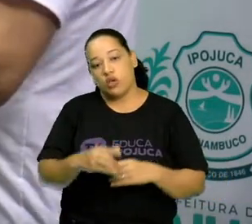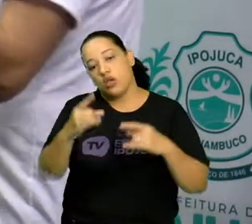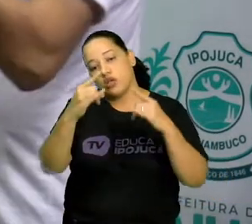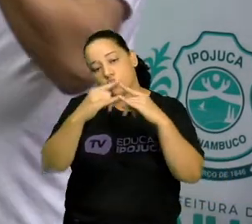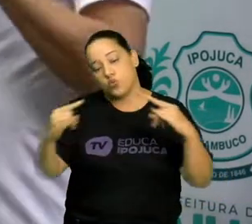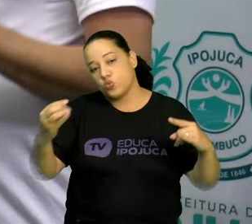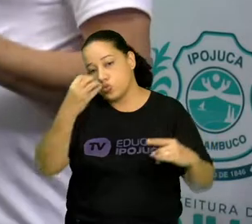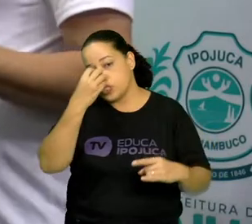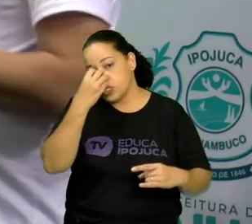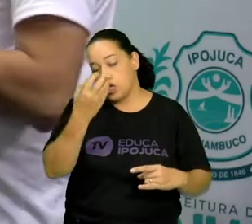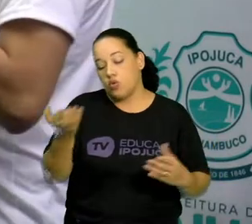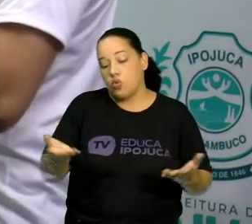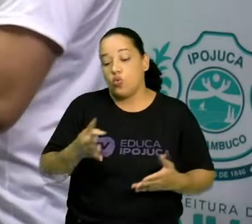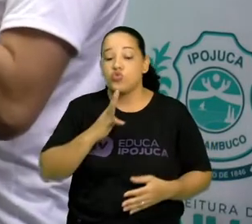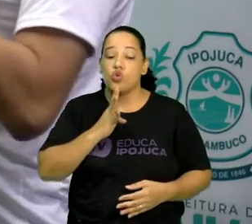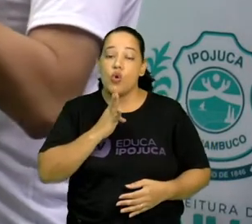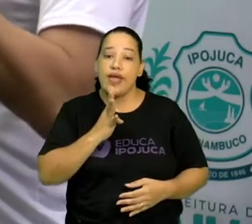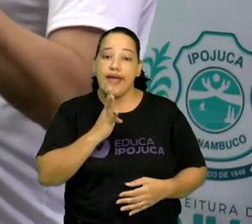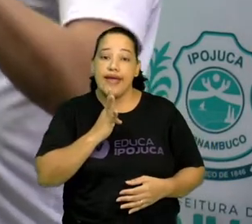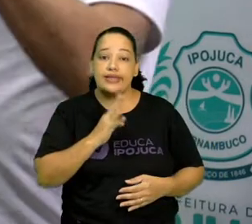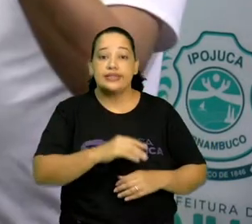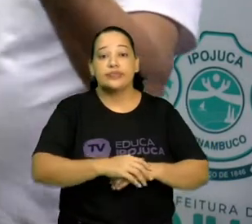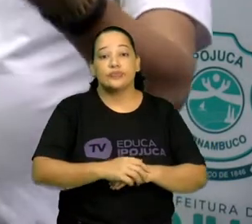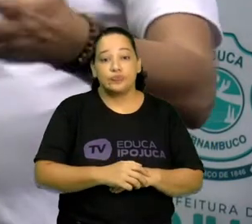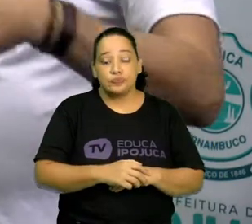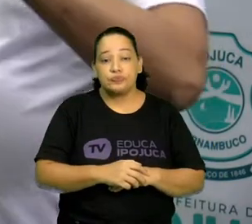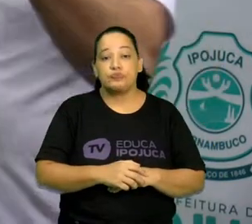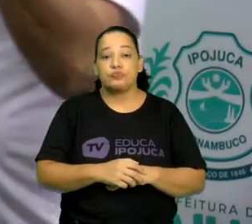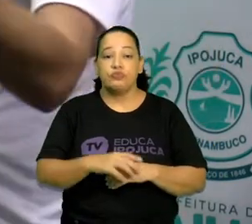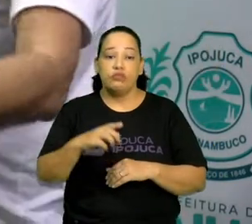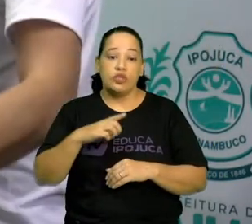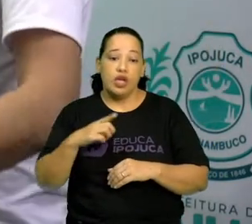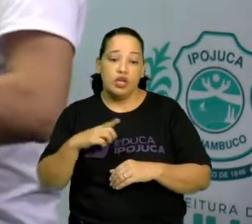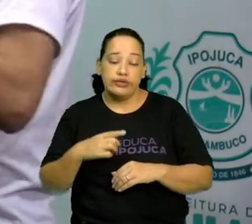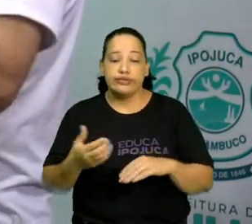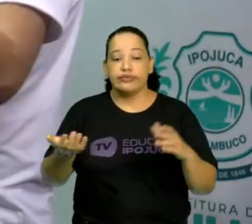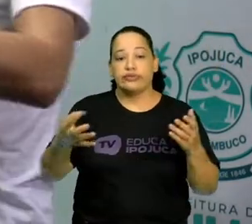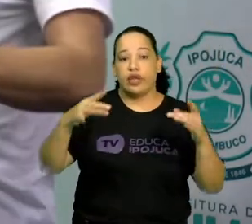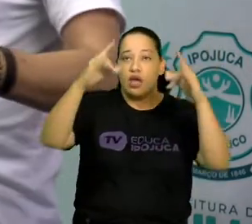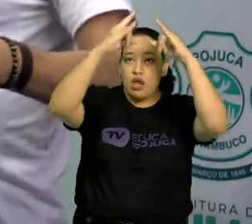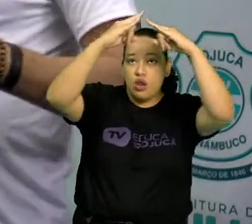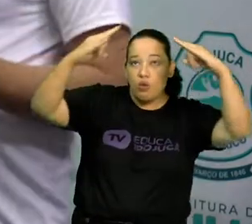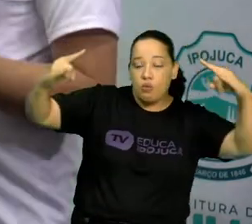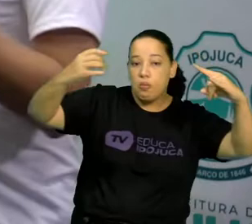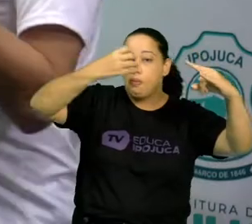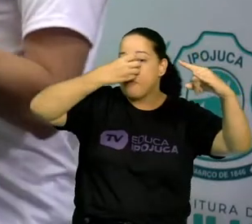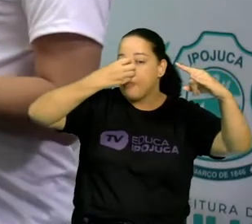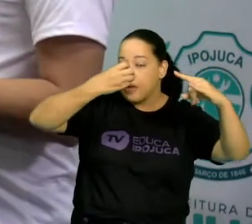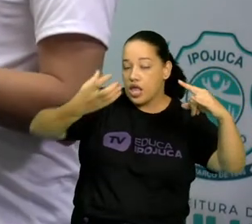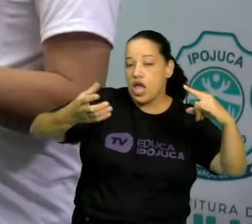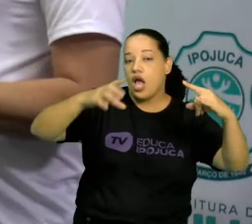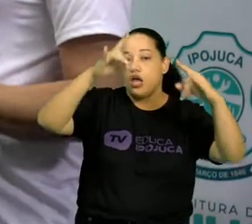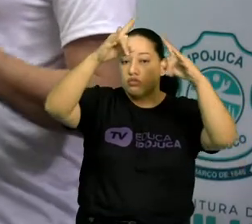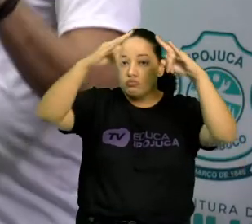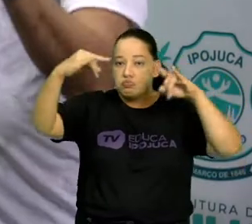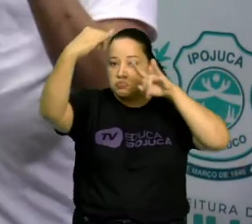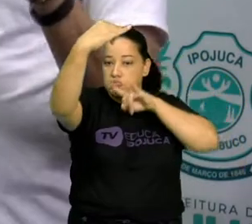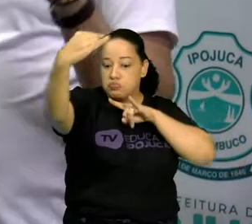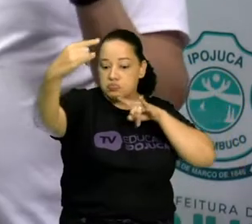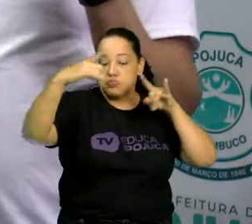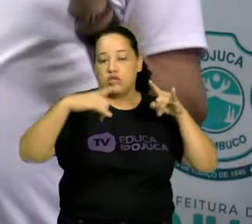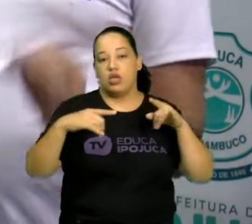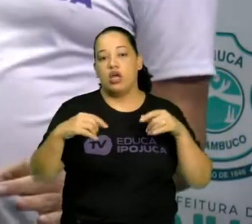como reconhecemos hoje, com picadeiro, lona, palhaço, ele surgiu aproximadamente